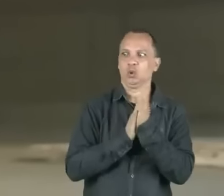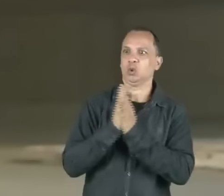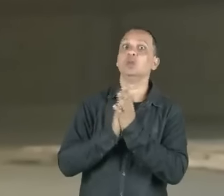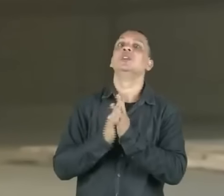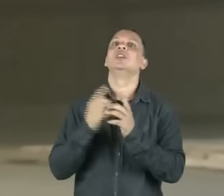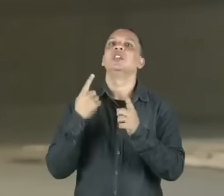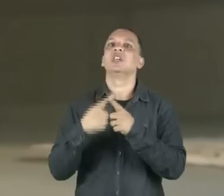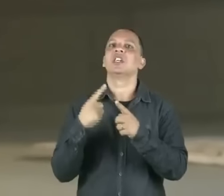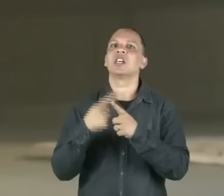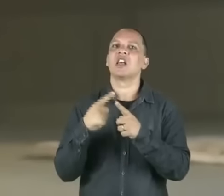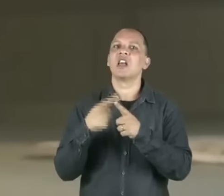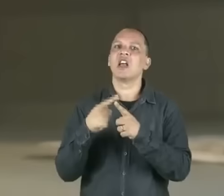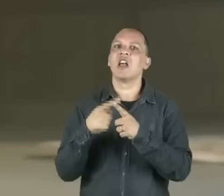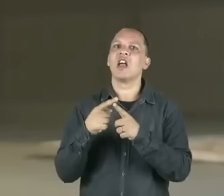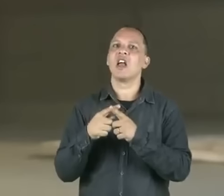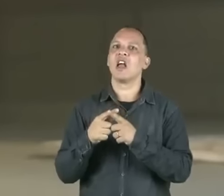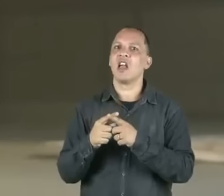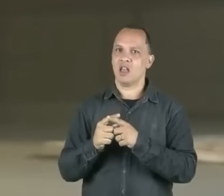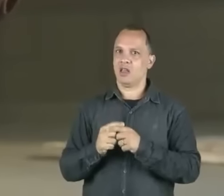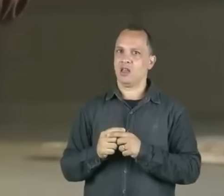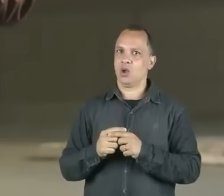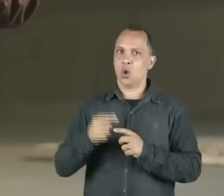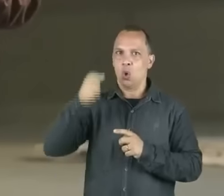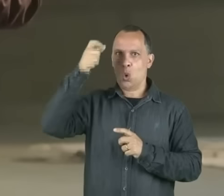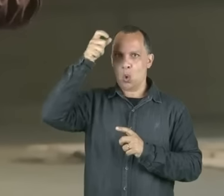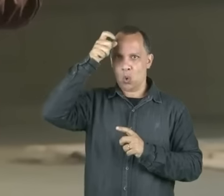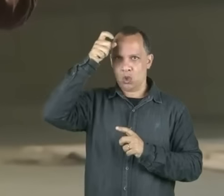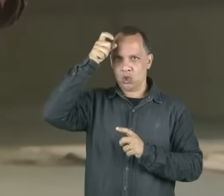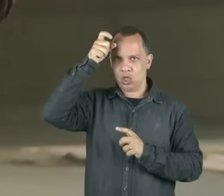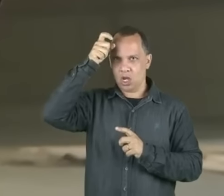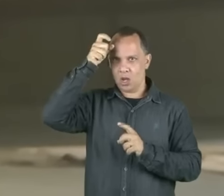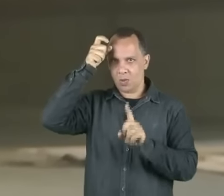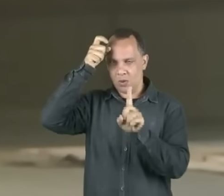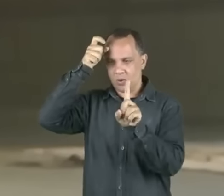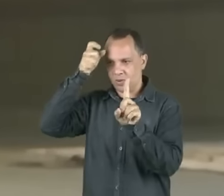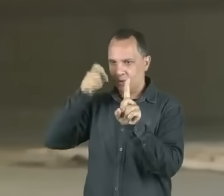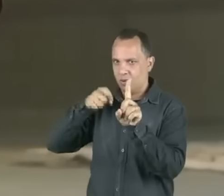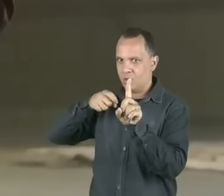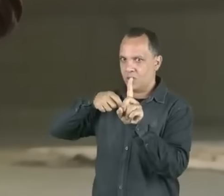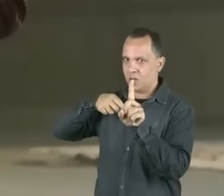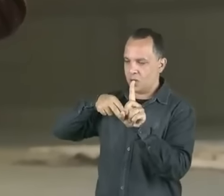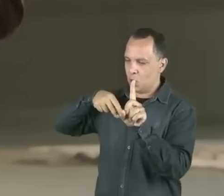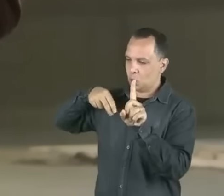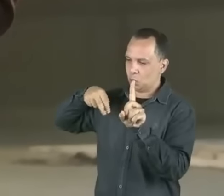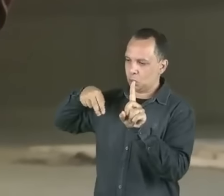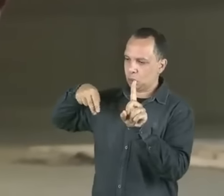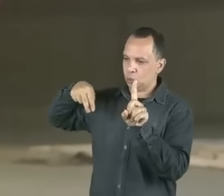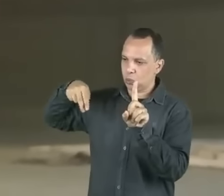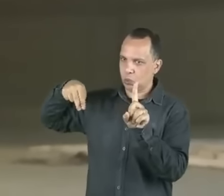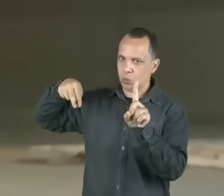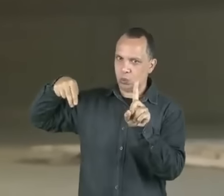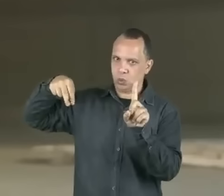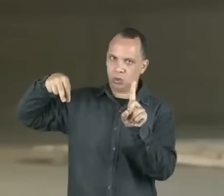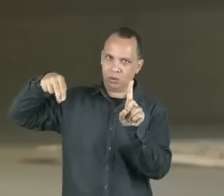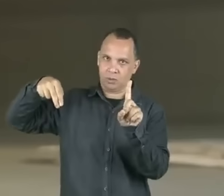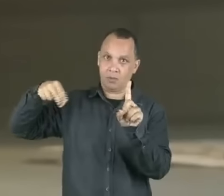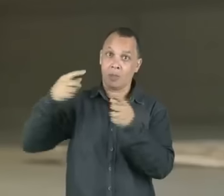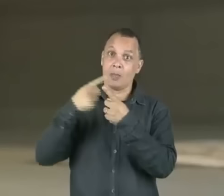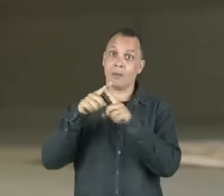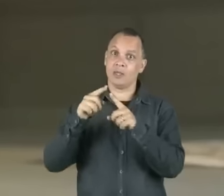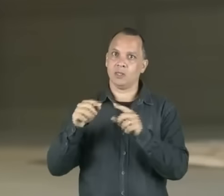Ariovaldo Ramos que o diabo anda em derredor é porque ao redor estão os anjos de